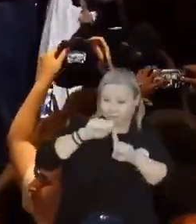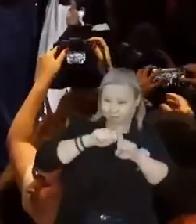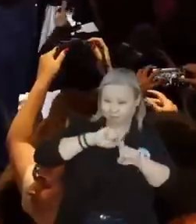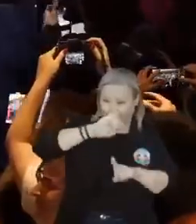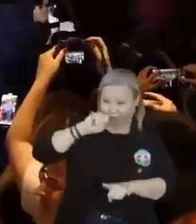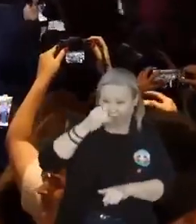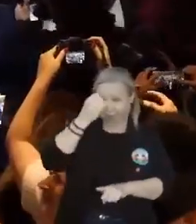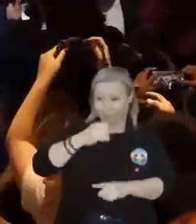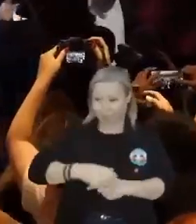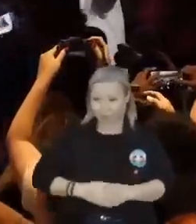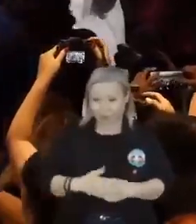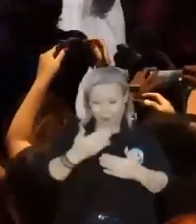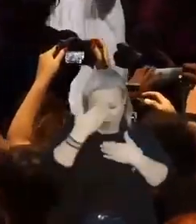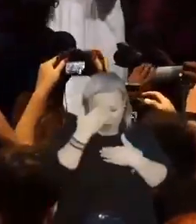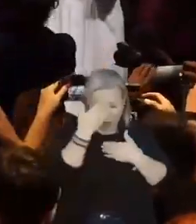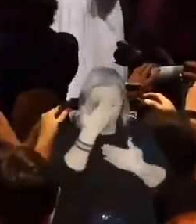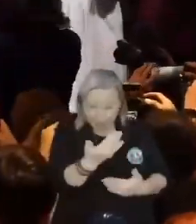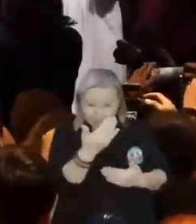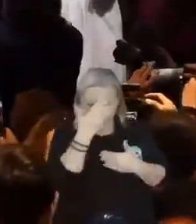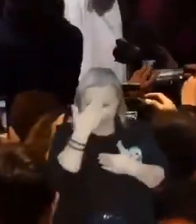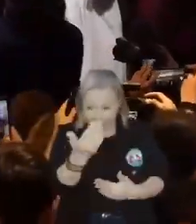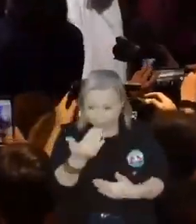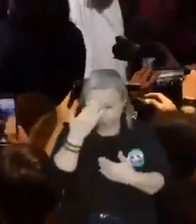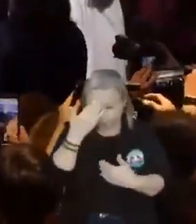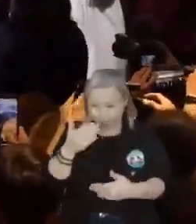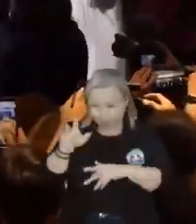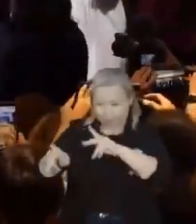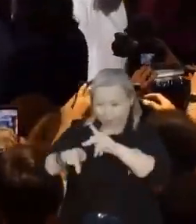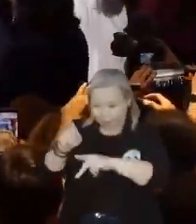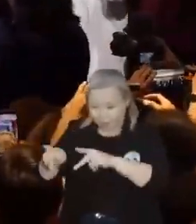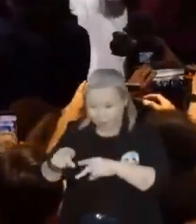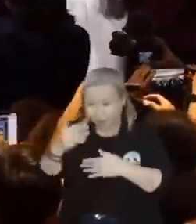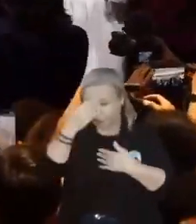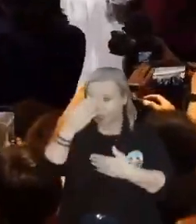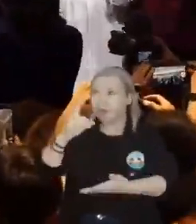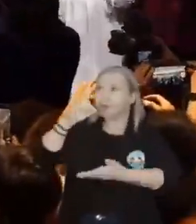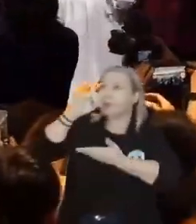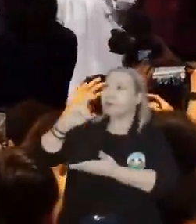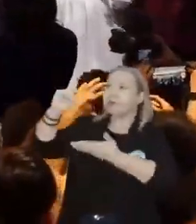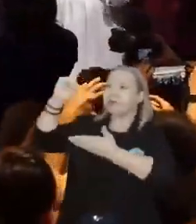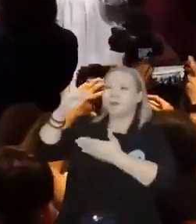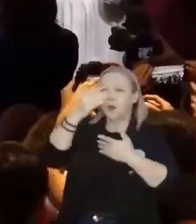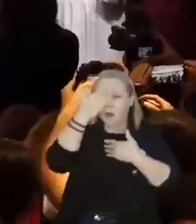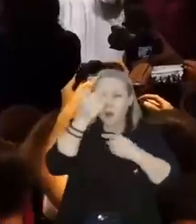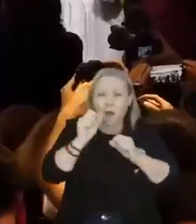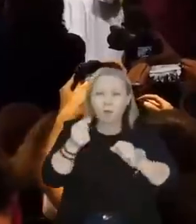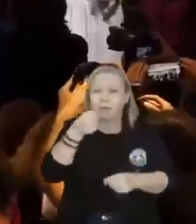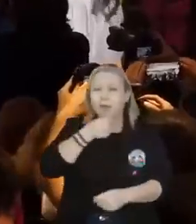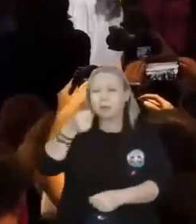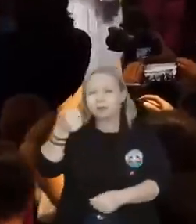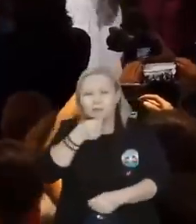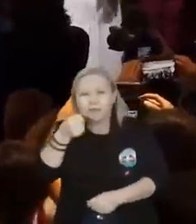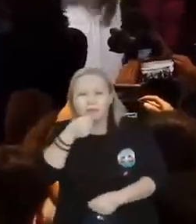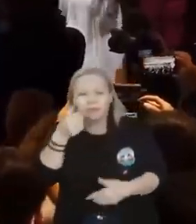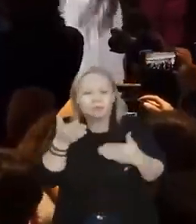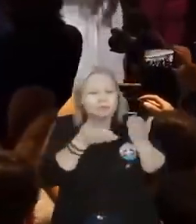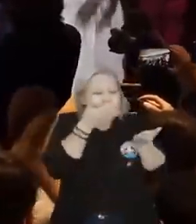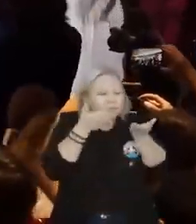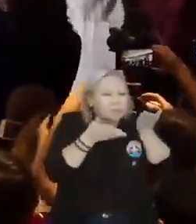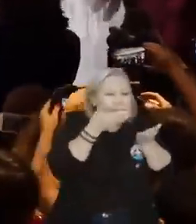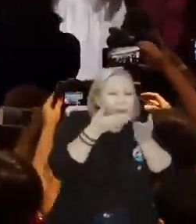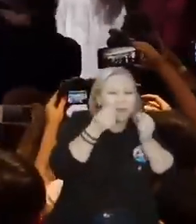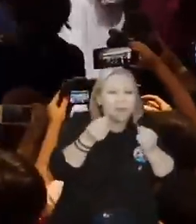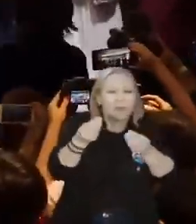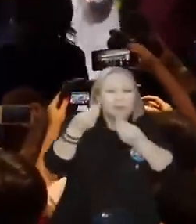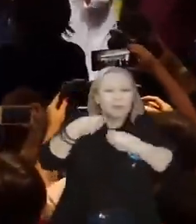Obrigado, obrigado ao povo, obrigado a Deus e obrigado à imprensa pelo tratamento que deu nesse processo